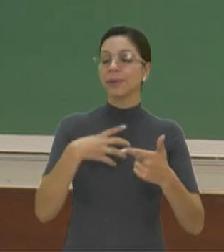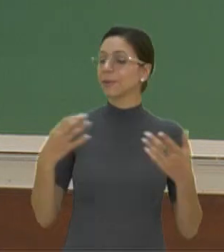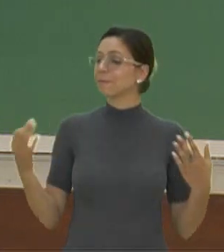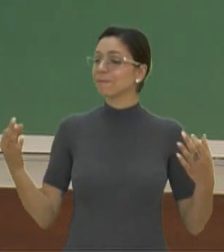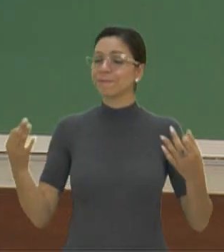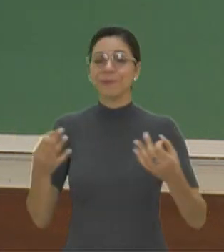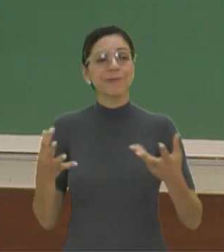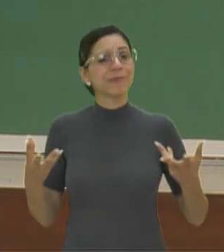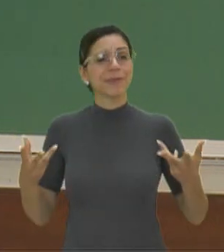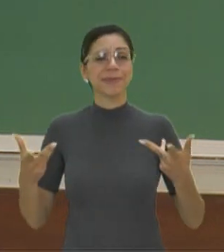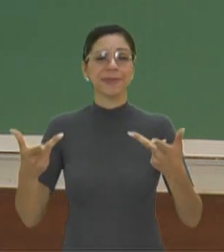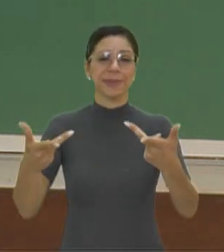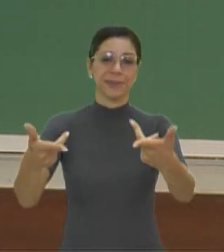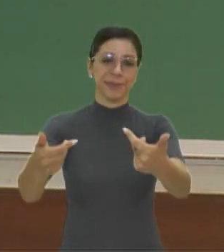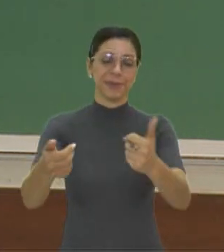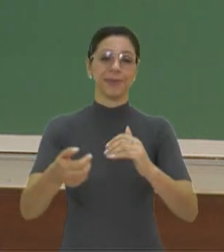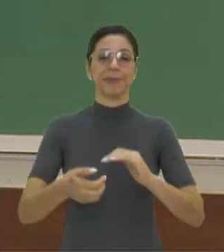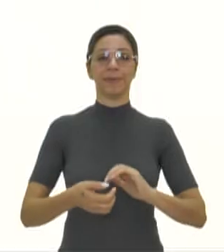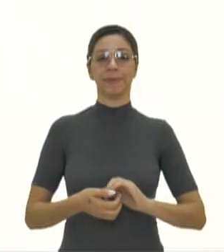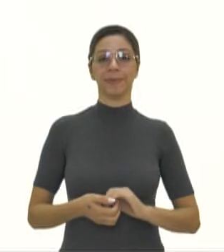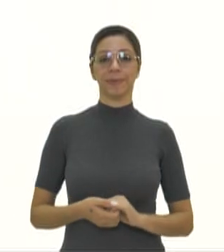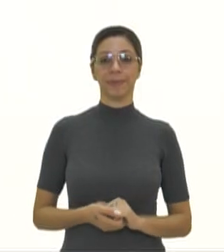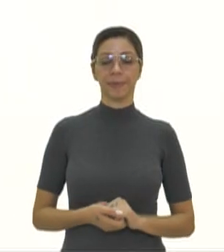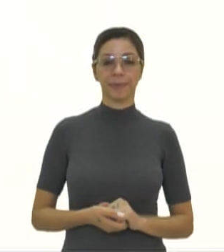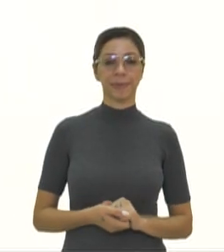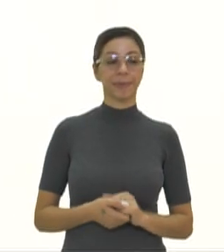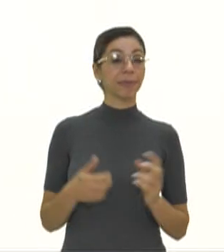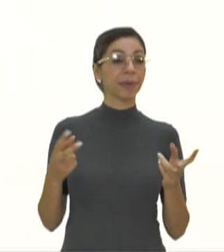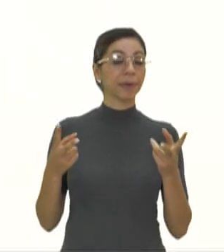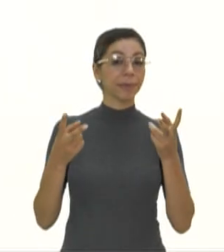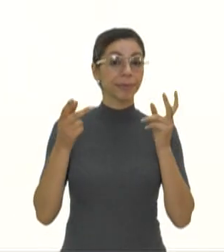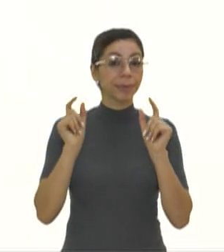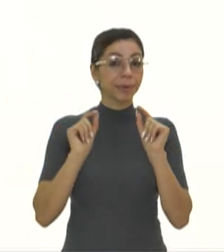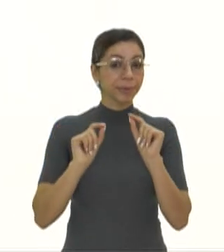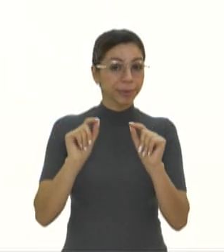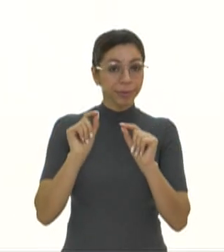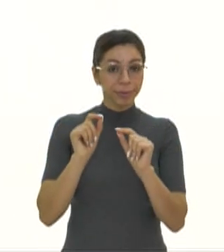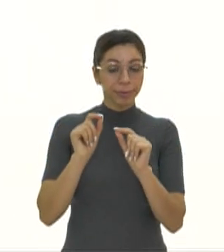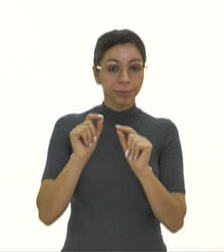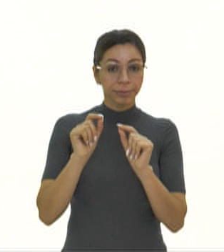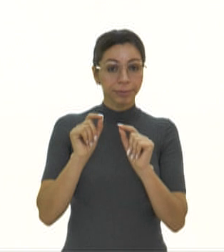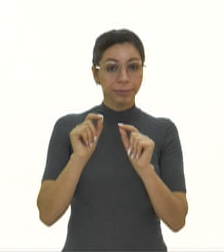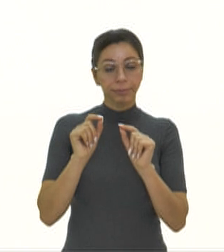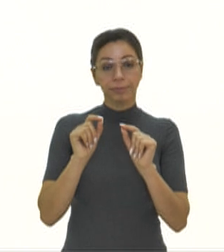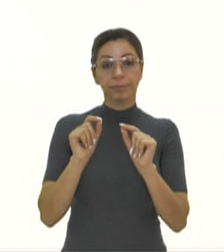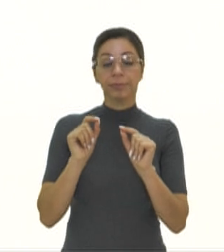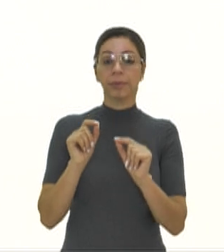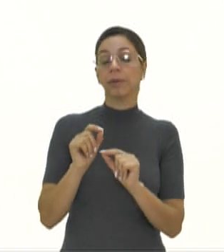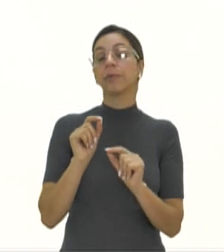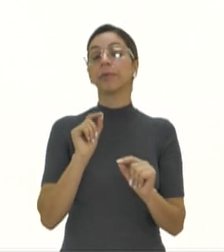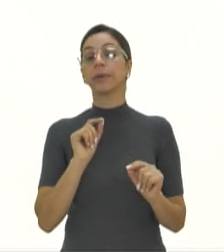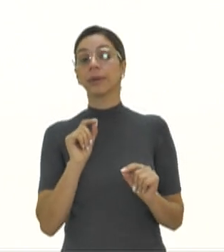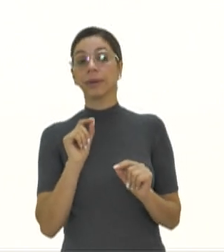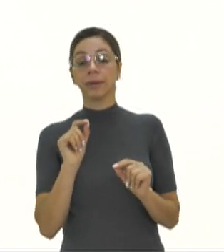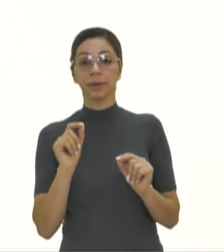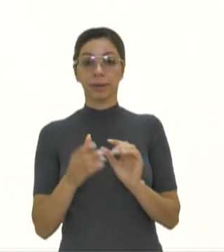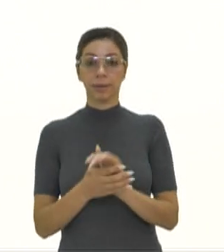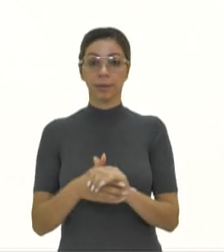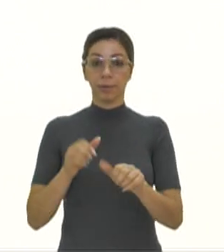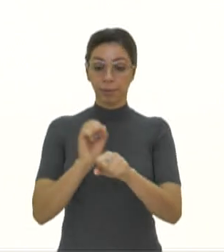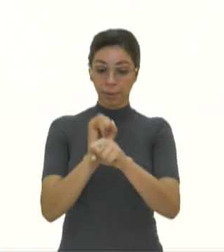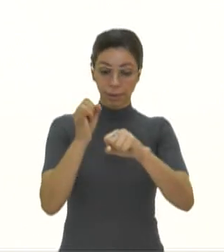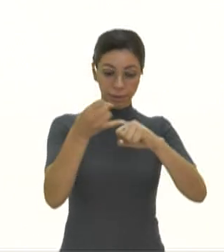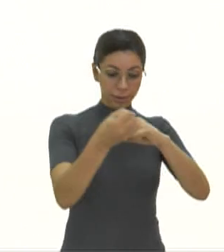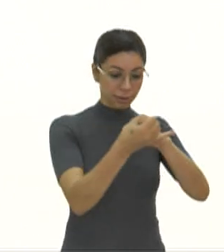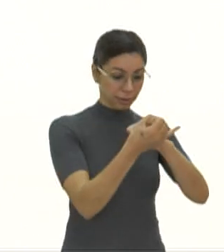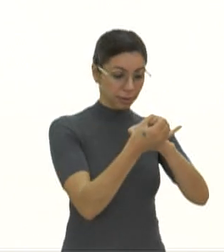brilhante. O que nós observamos aqui? He solved the problem brilliantly. Quando eu trabalho com um adjetivo,